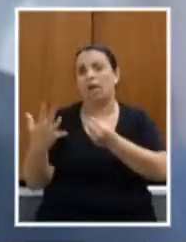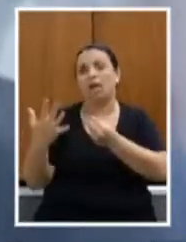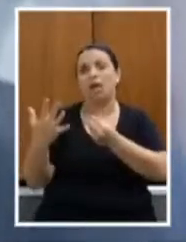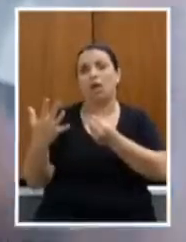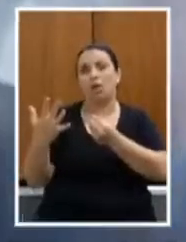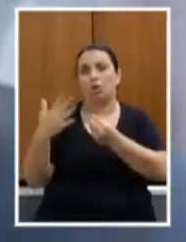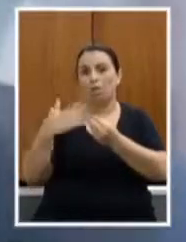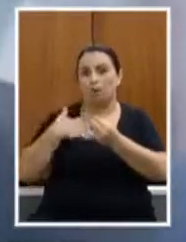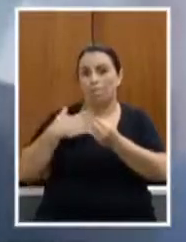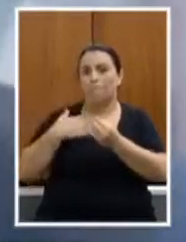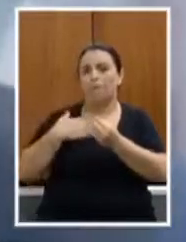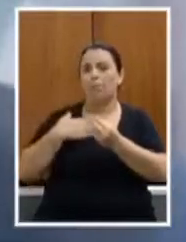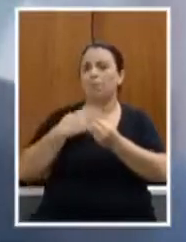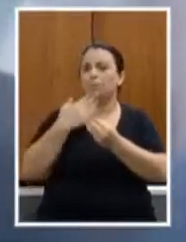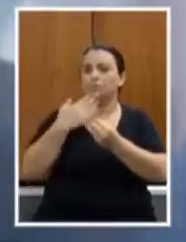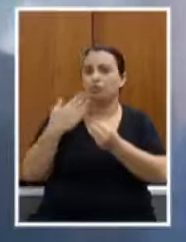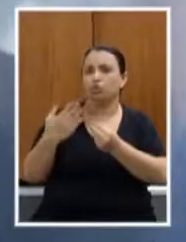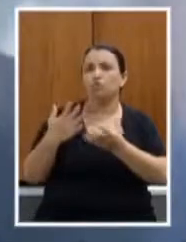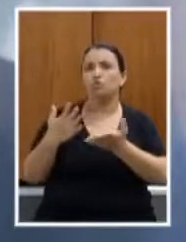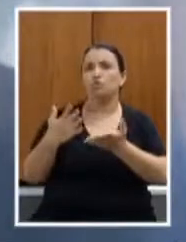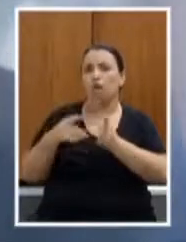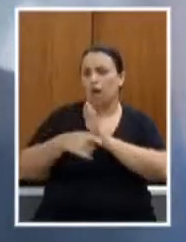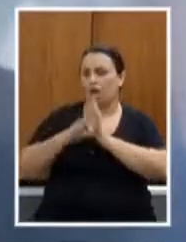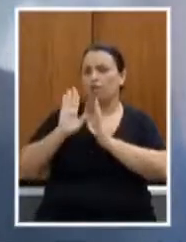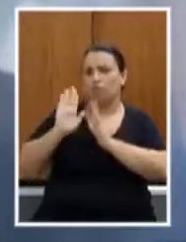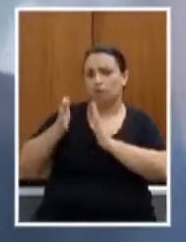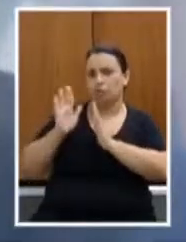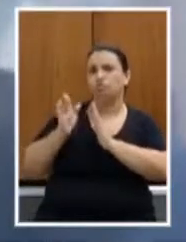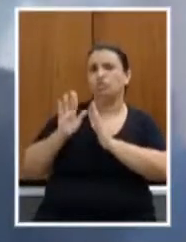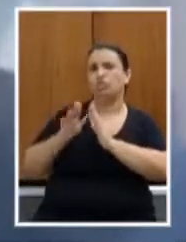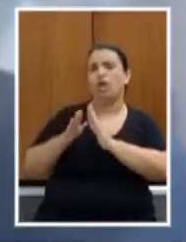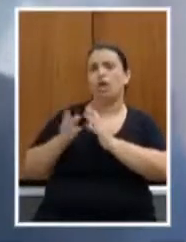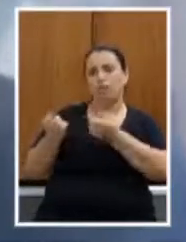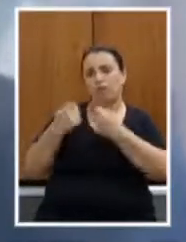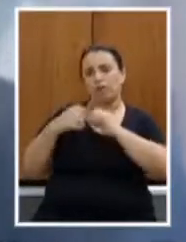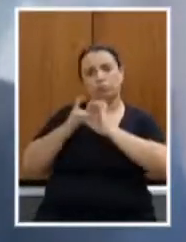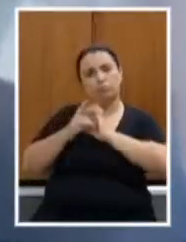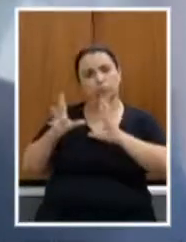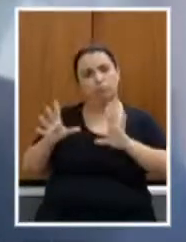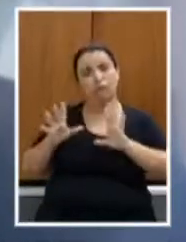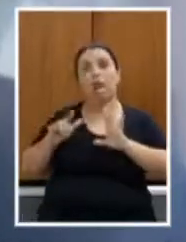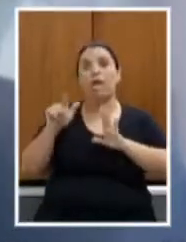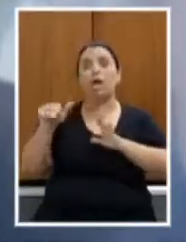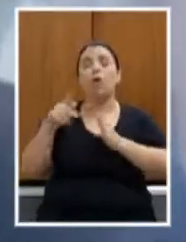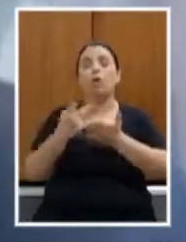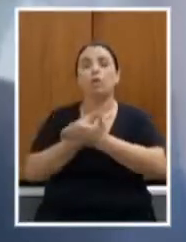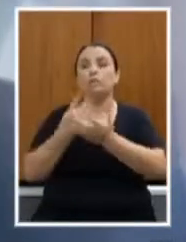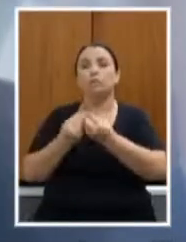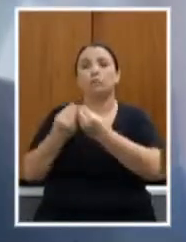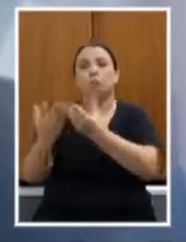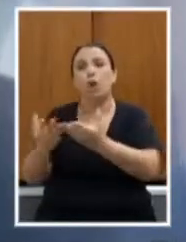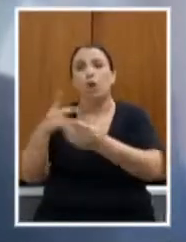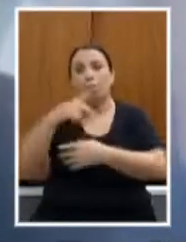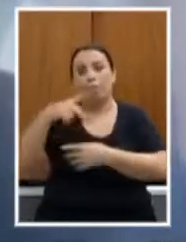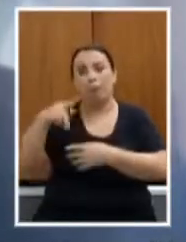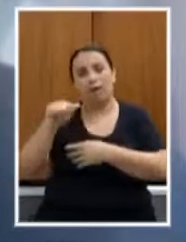eu pedi autorização para publicizar. O secretário de Planejamento me mandou uma mensagem